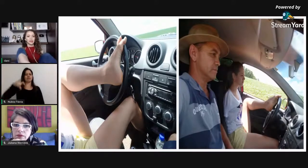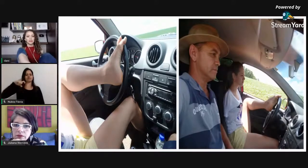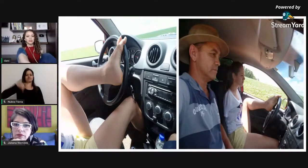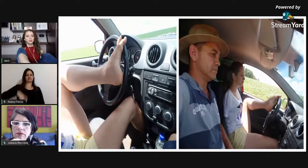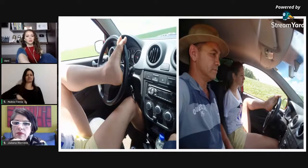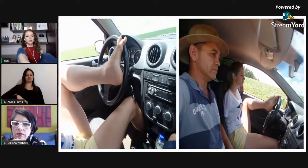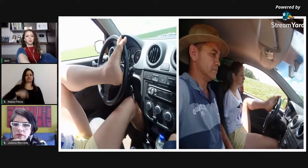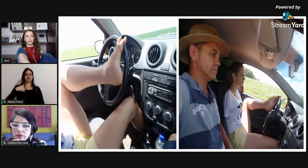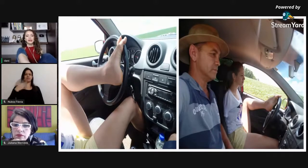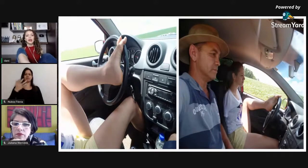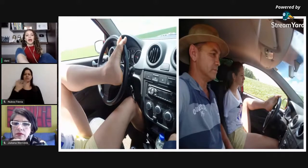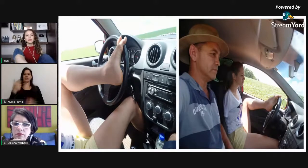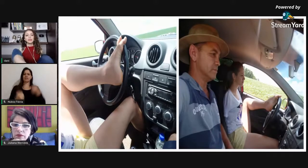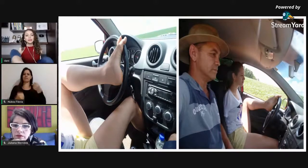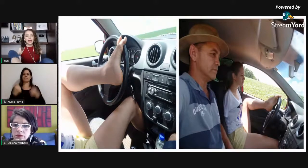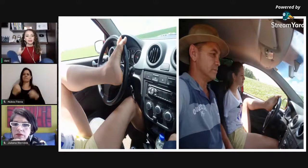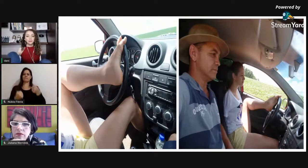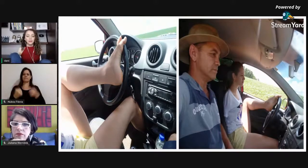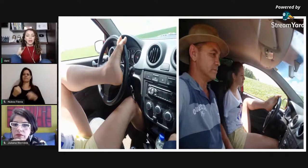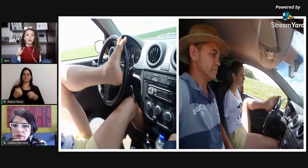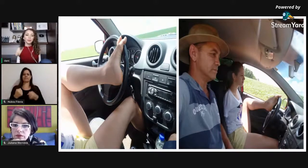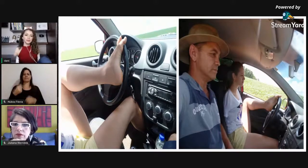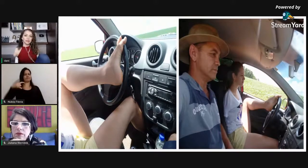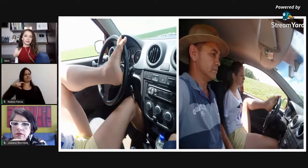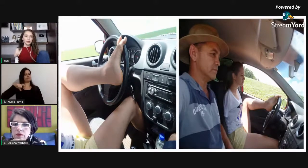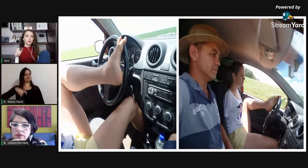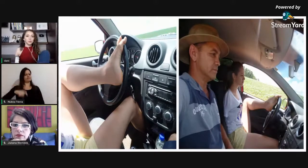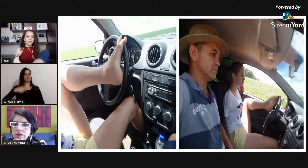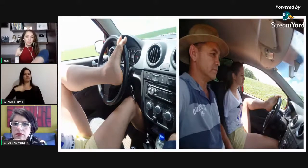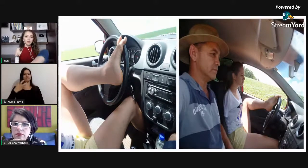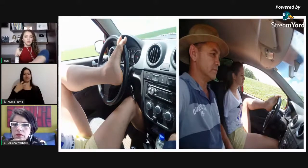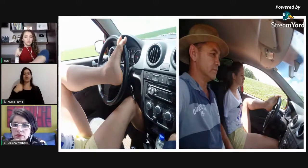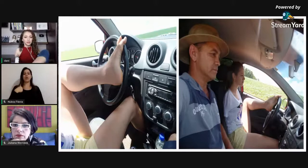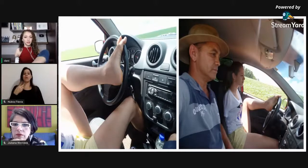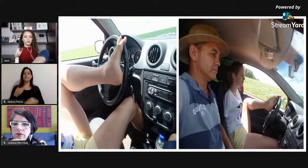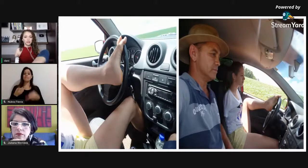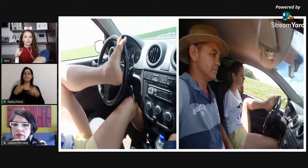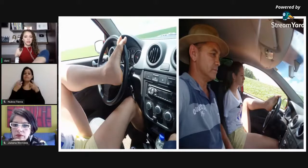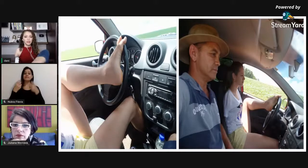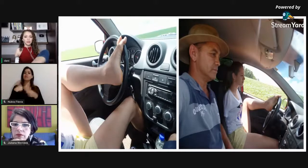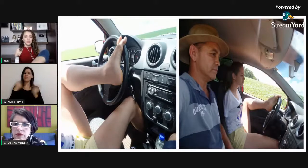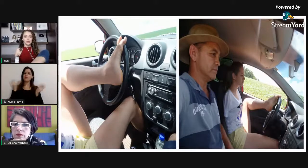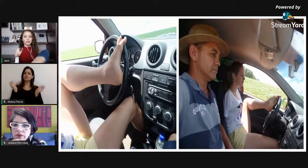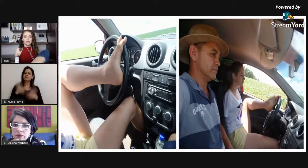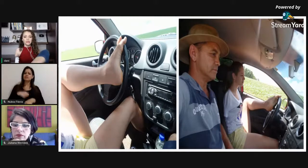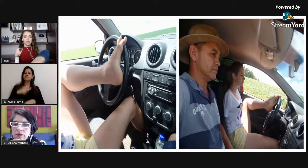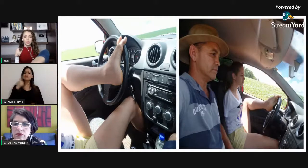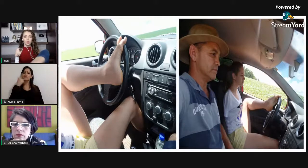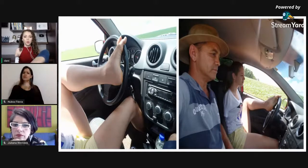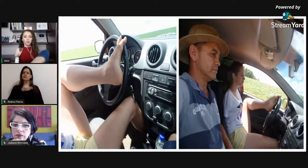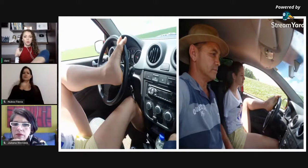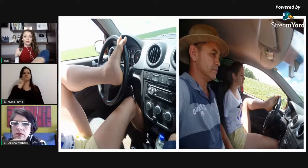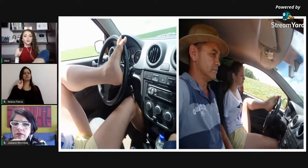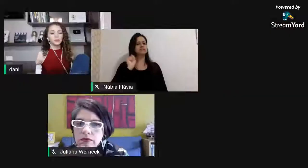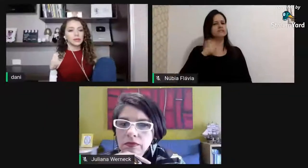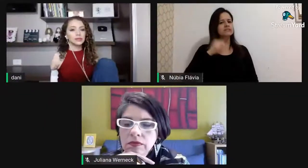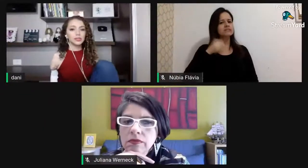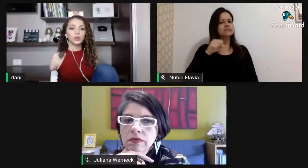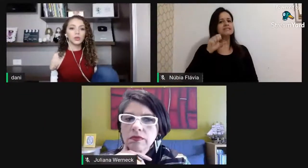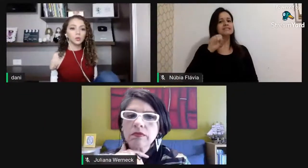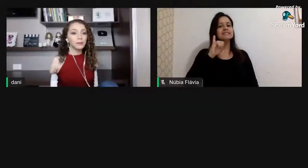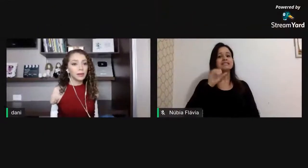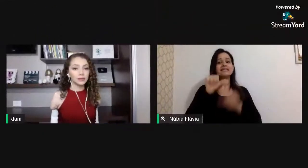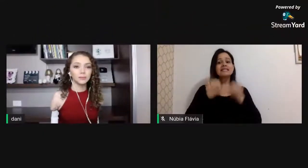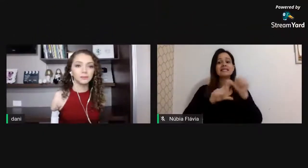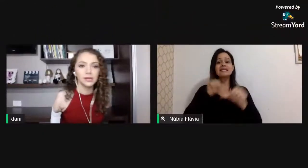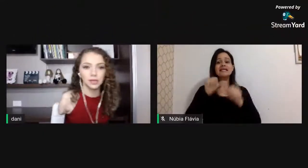né? Era ser uma motorista habilitada. E eu percebi que eu poderia conseguir fazer isso se eu transformasse esse